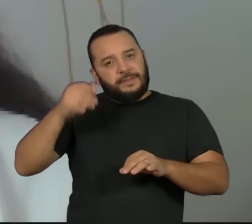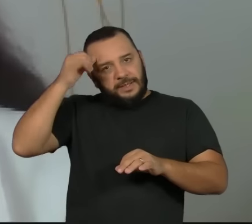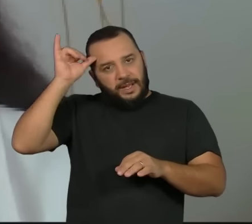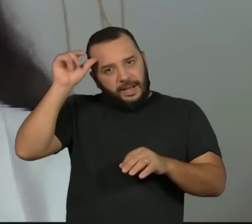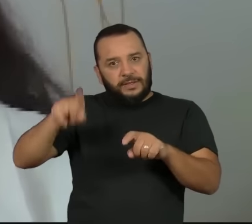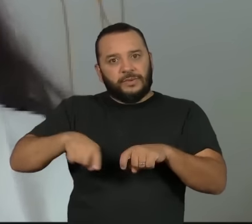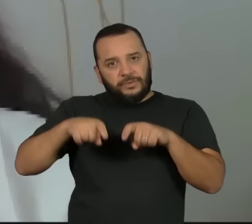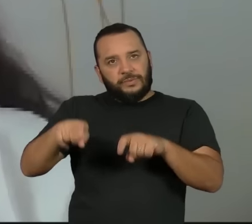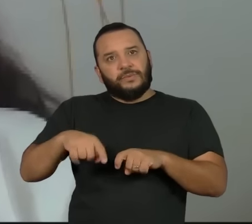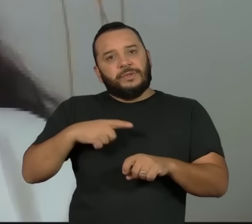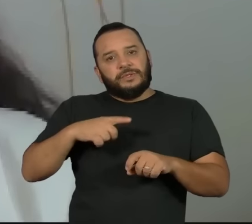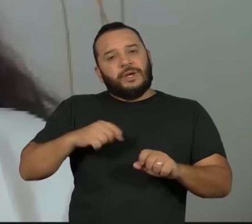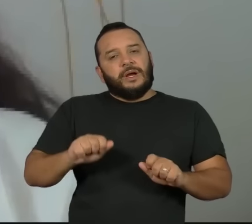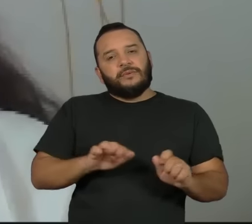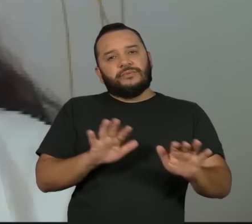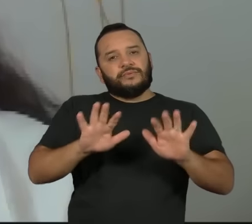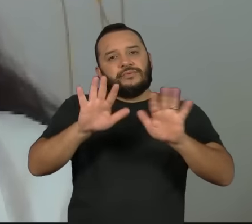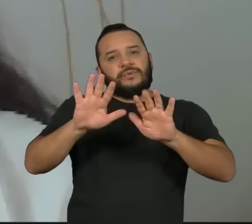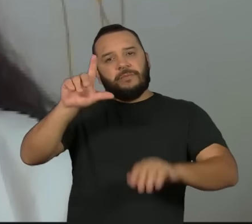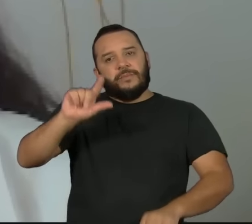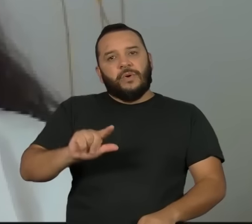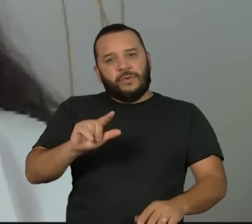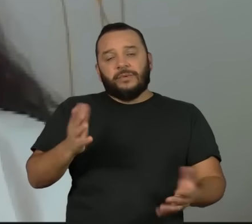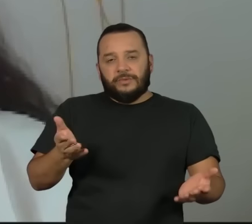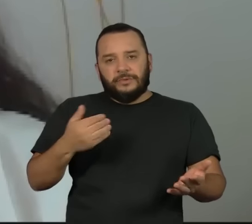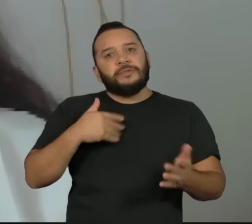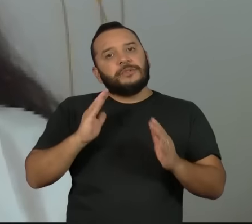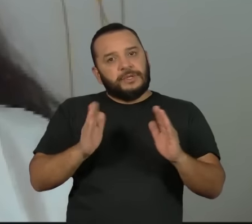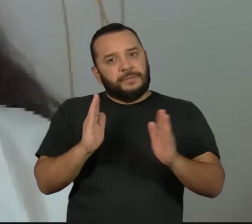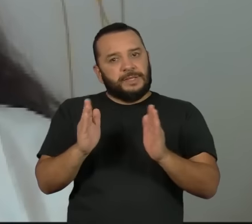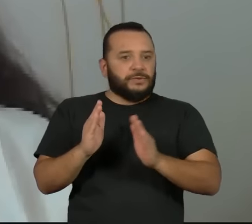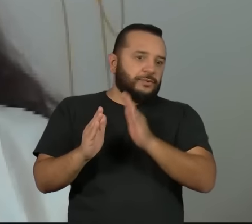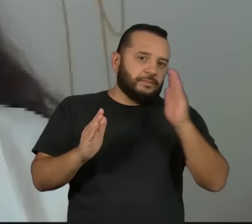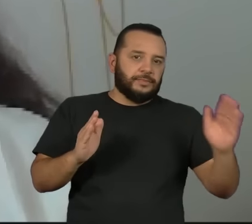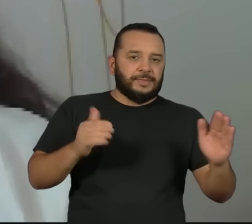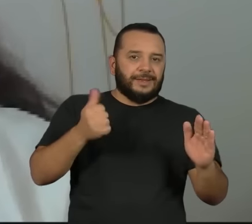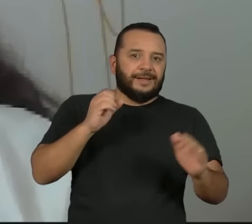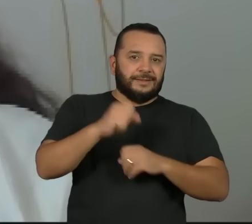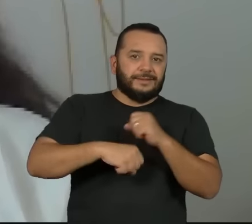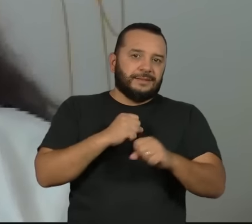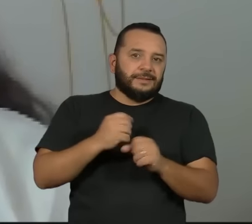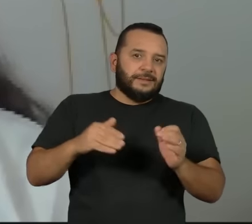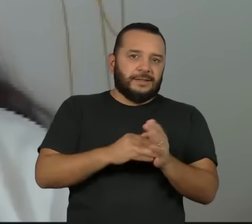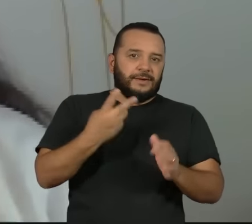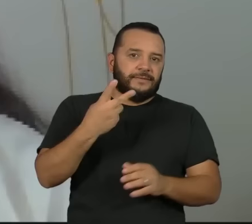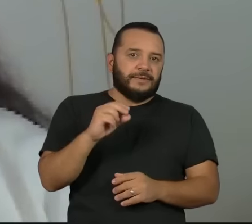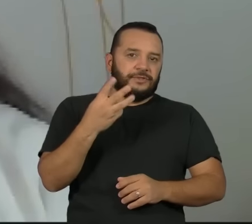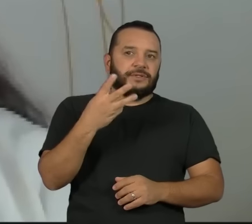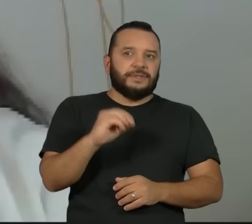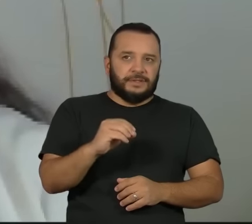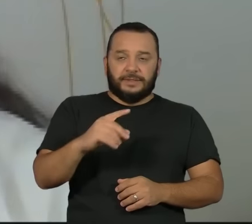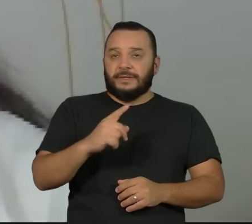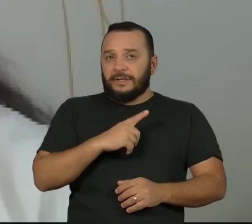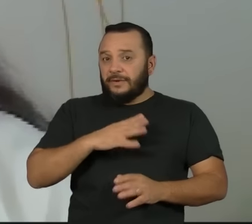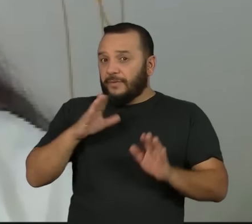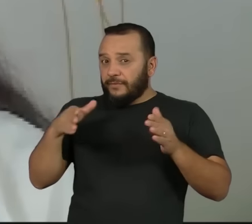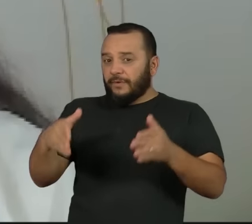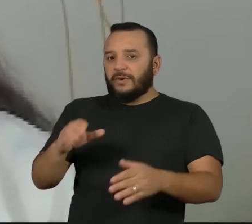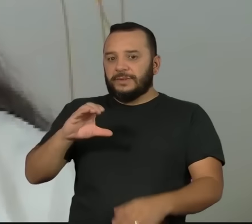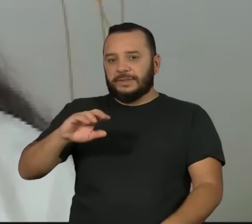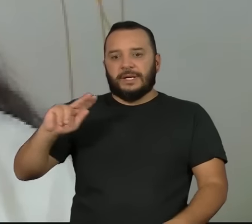anos, então tem um mandato até 2030. Esse plano, o Plano ABC, ele não é focado no metano, então as